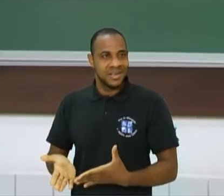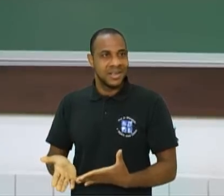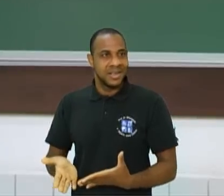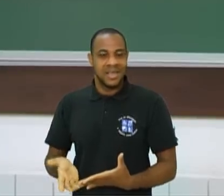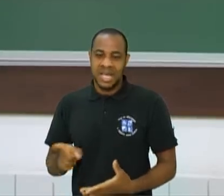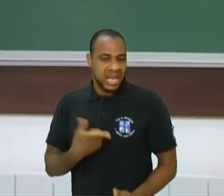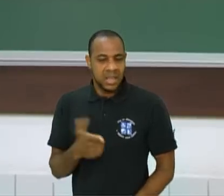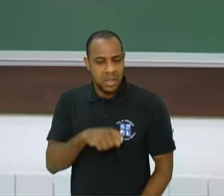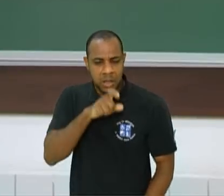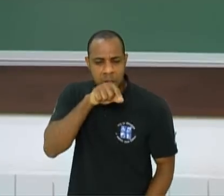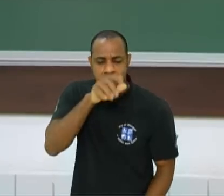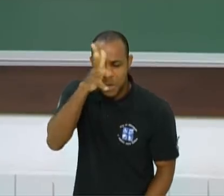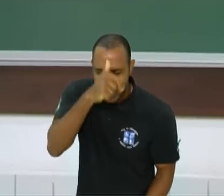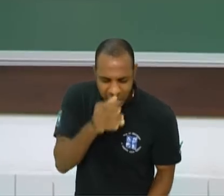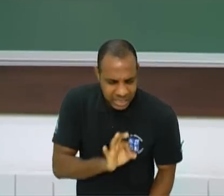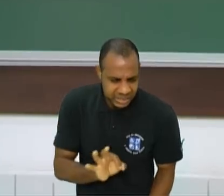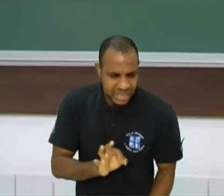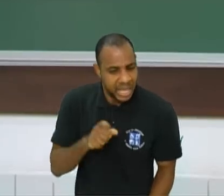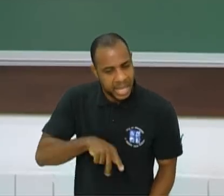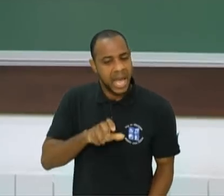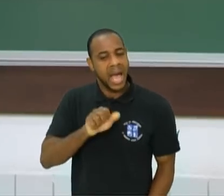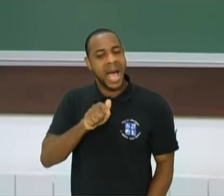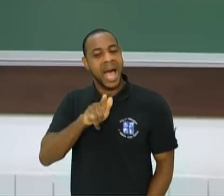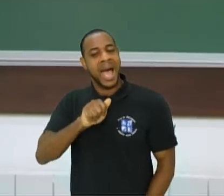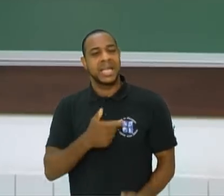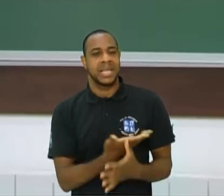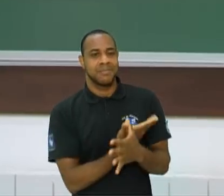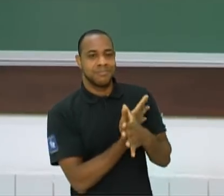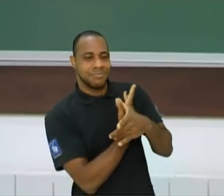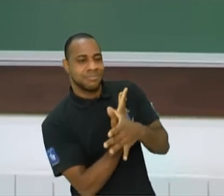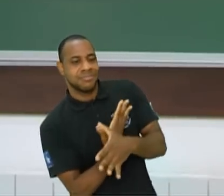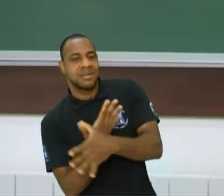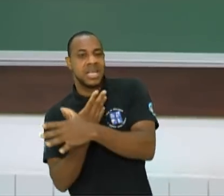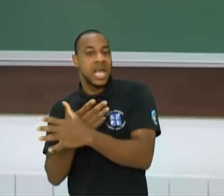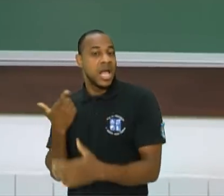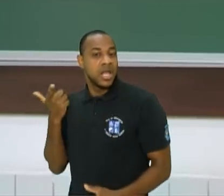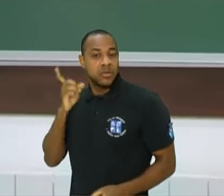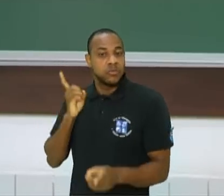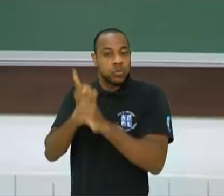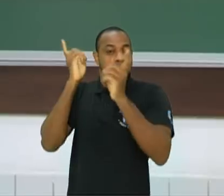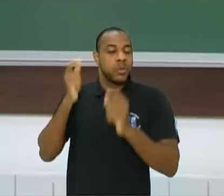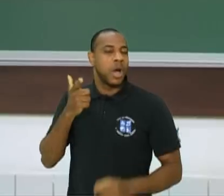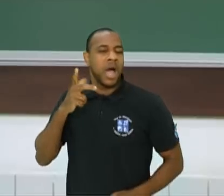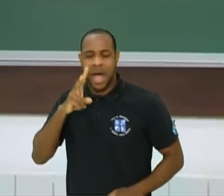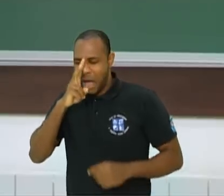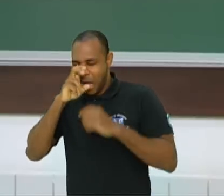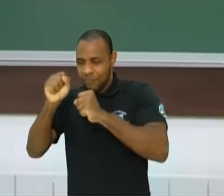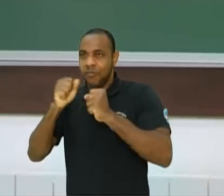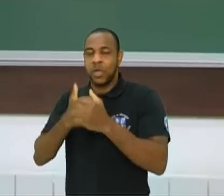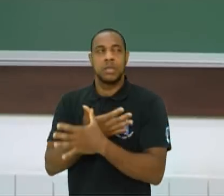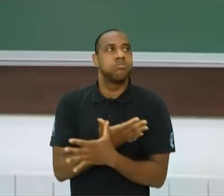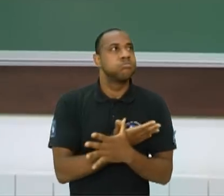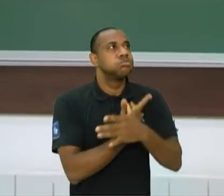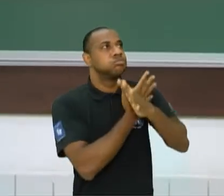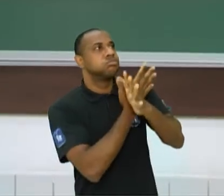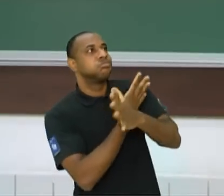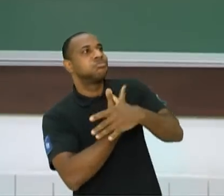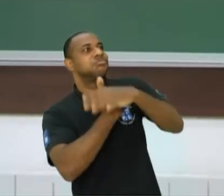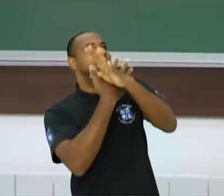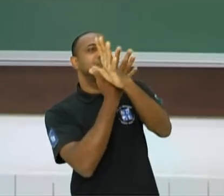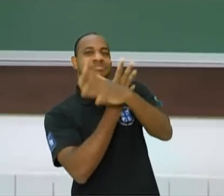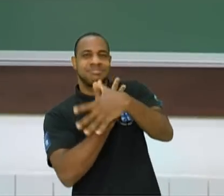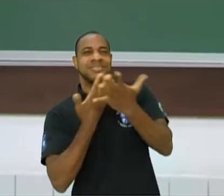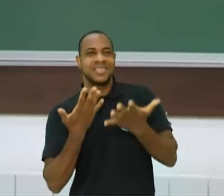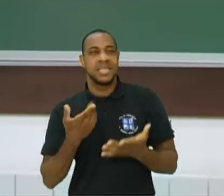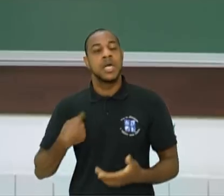ela não era galinha, ela era uma águia. Ela descobriu a sua força e saiu voando, ganhando esse mundão, né? Então, a gente